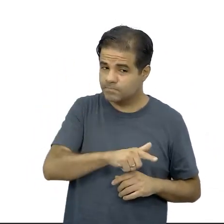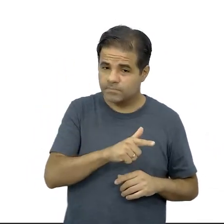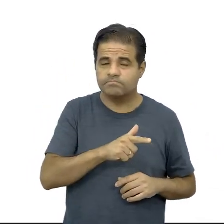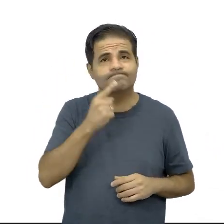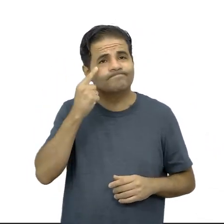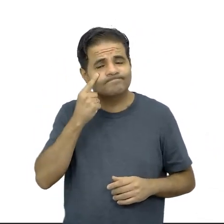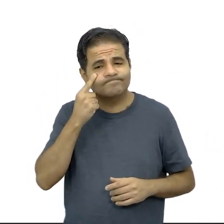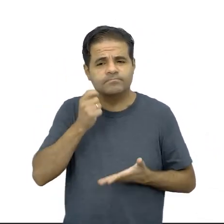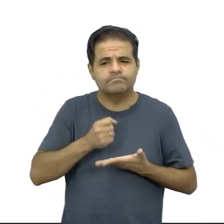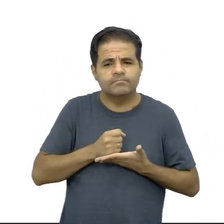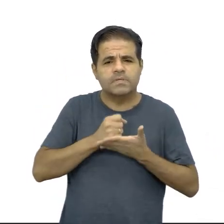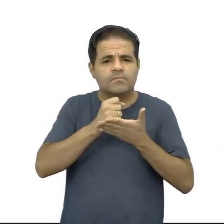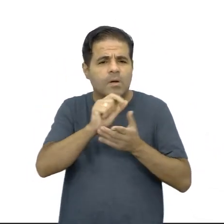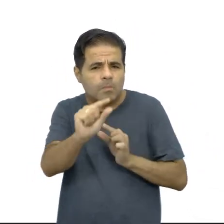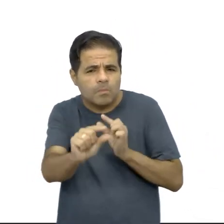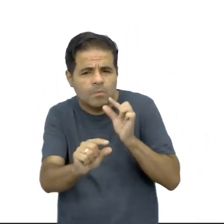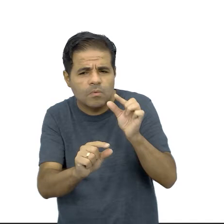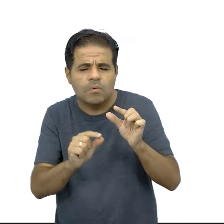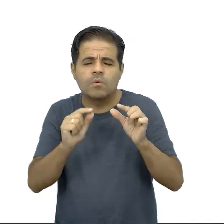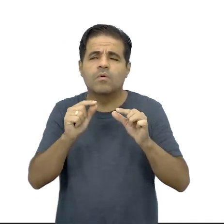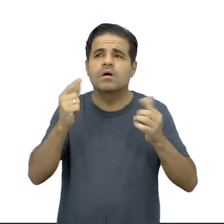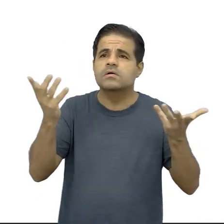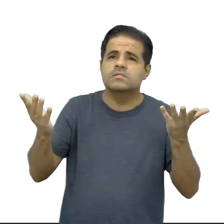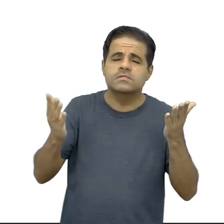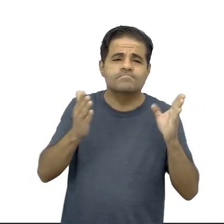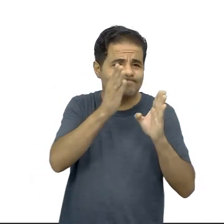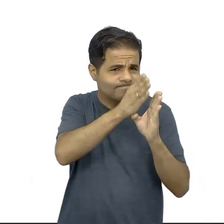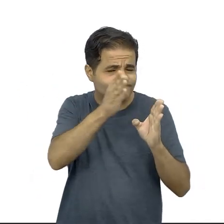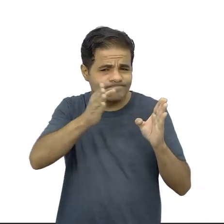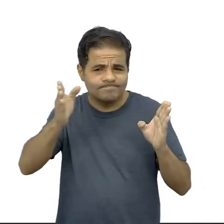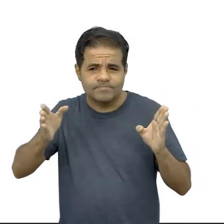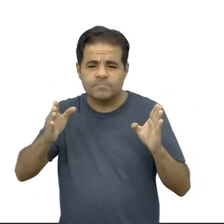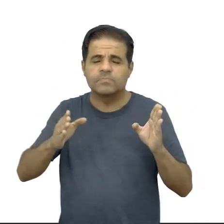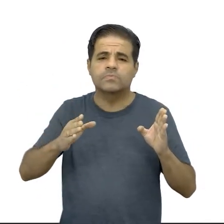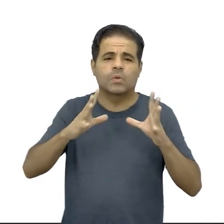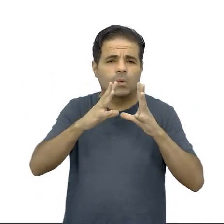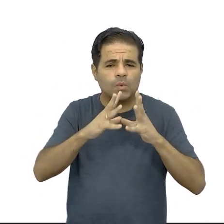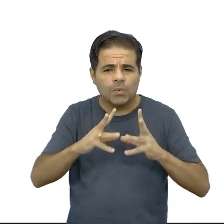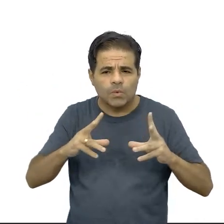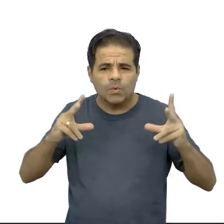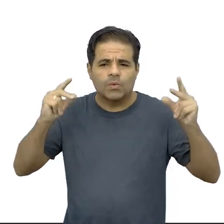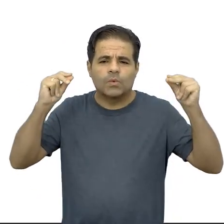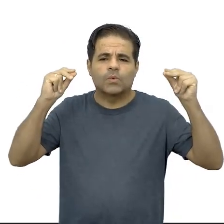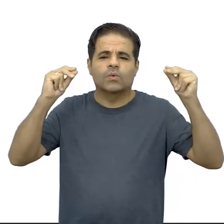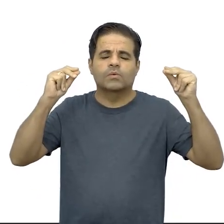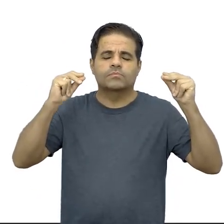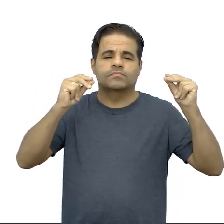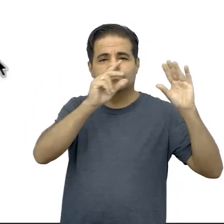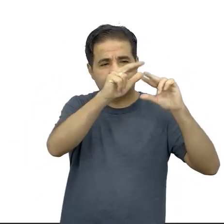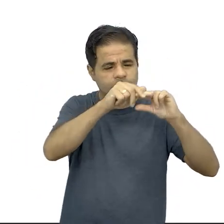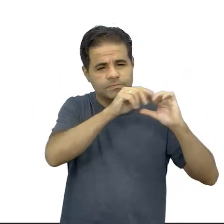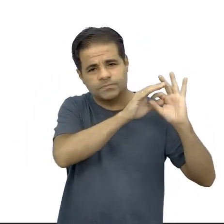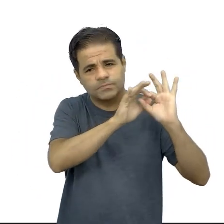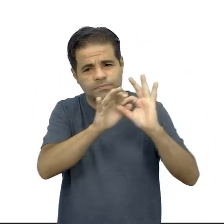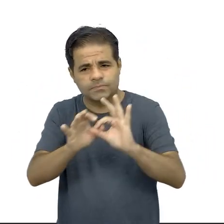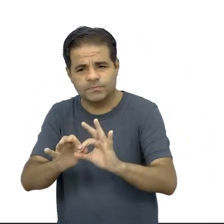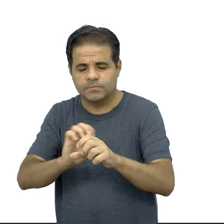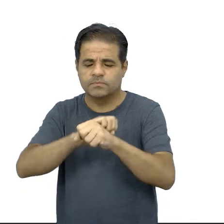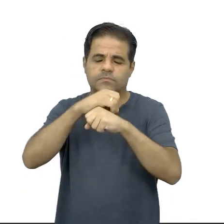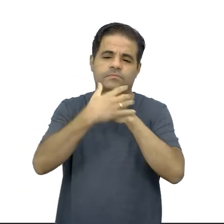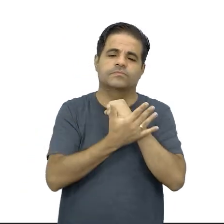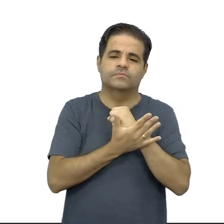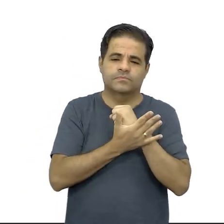né, aos poucos, sanar essas lacunas que foram deixadas na aprendizagem devido ao contexto aí da